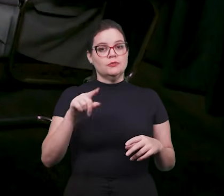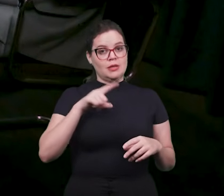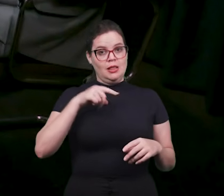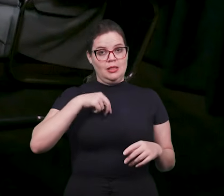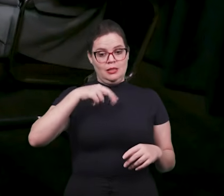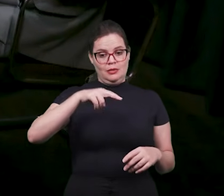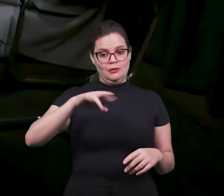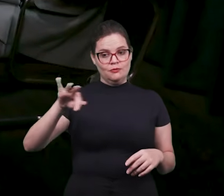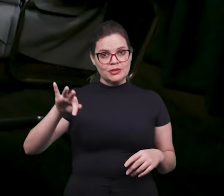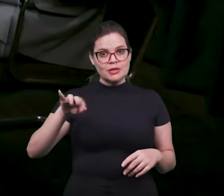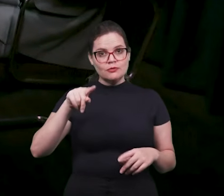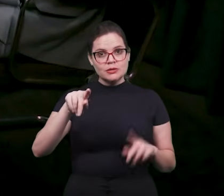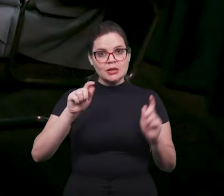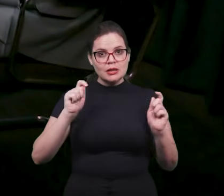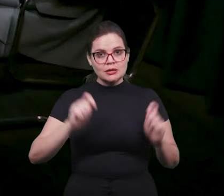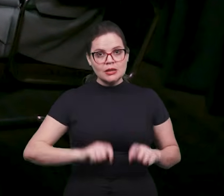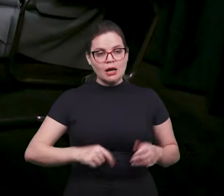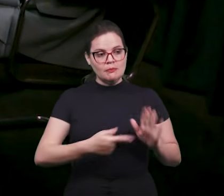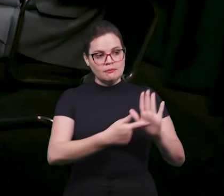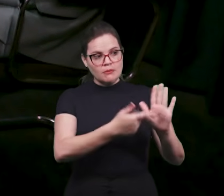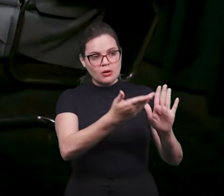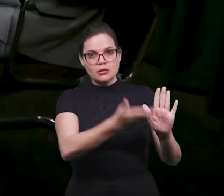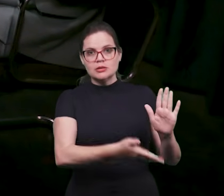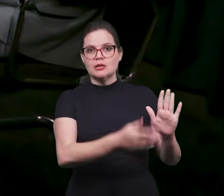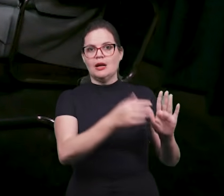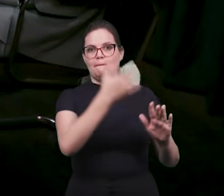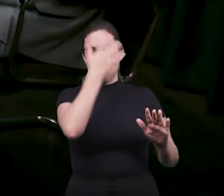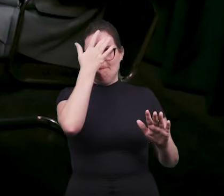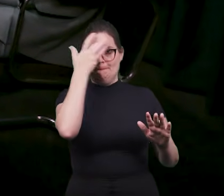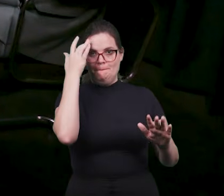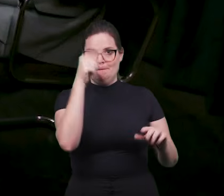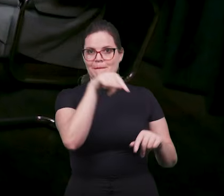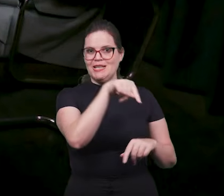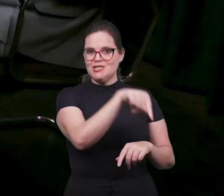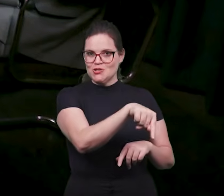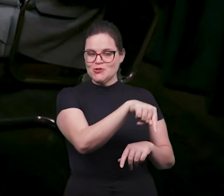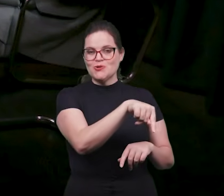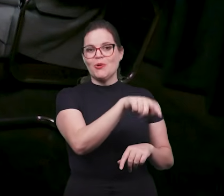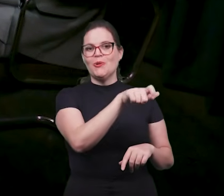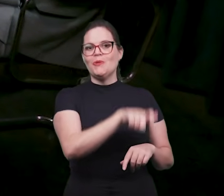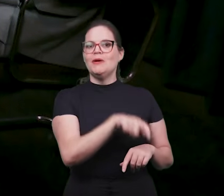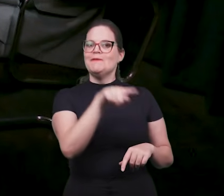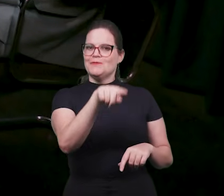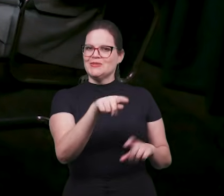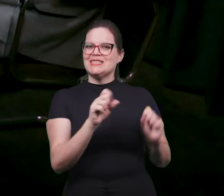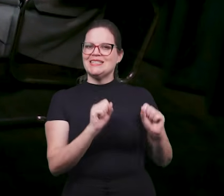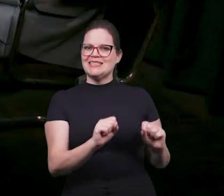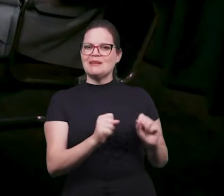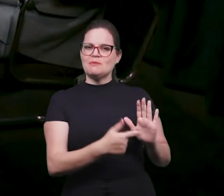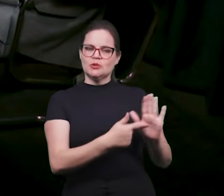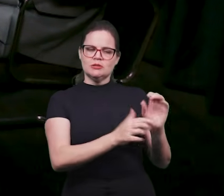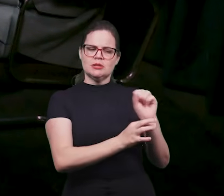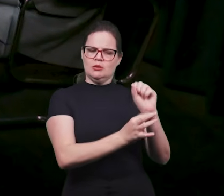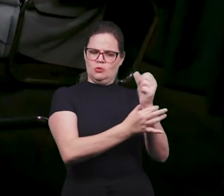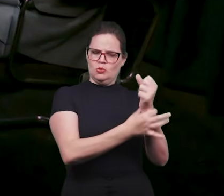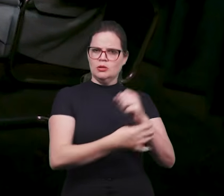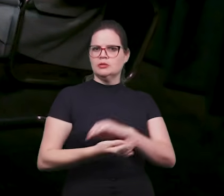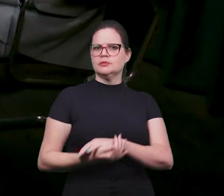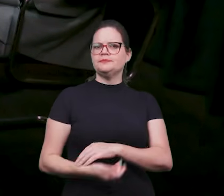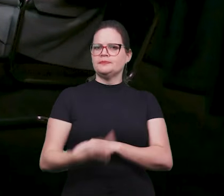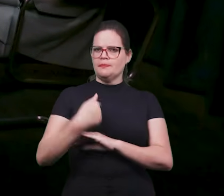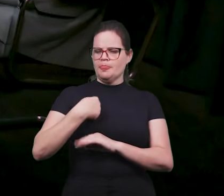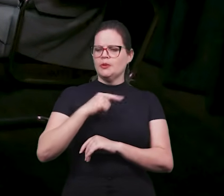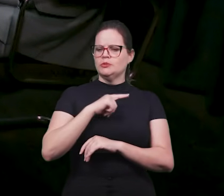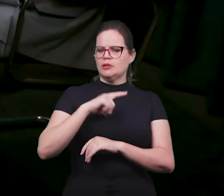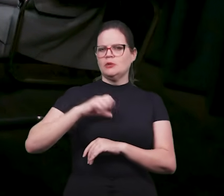uma nota fiscal, você está dando para o seu cliente, para o seu consumidor, que você transmite segurança, correto,